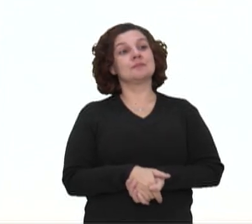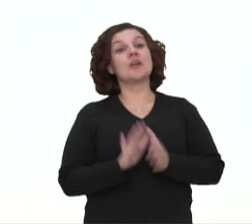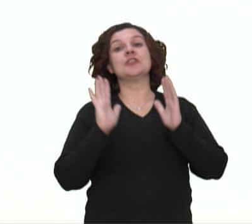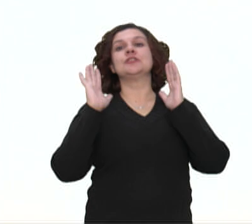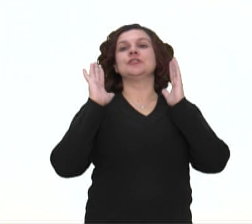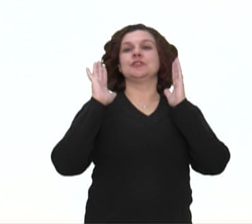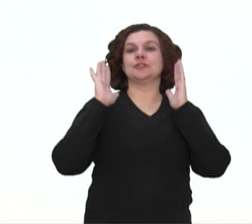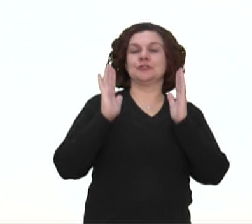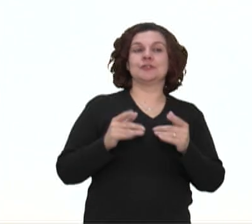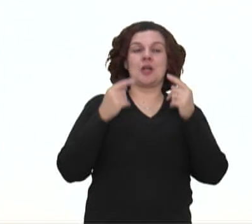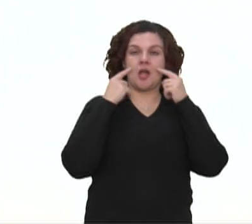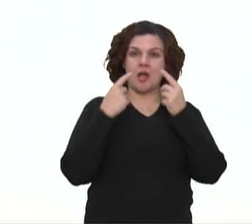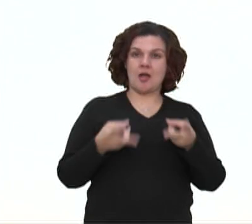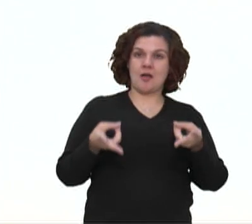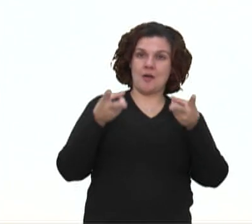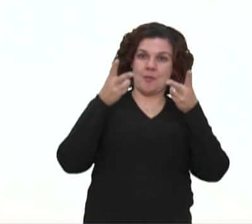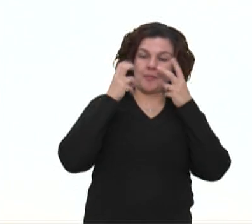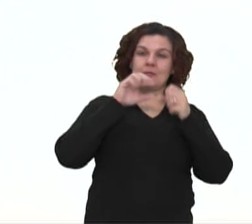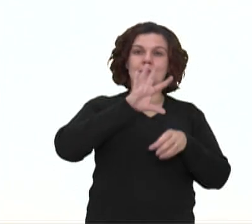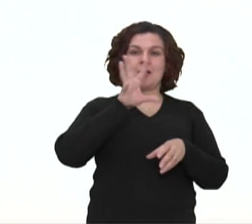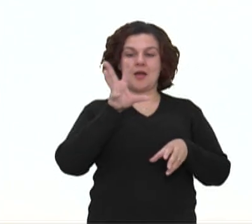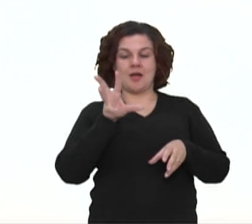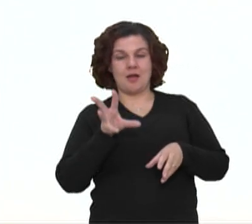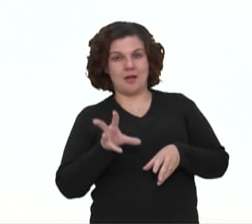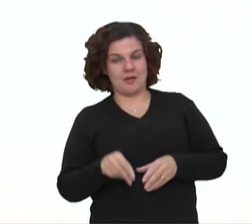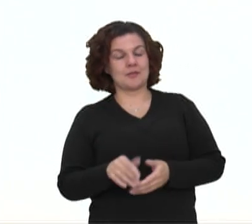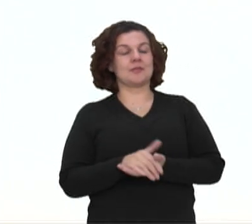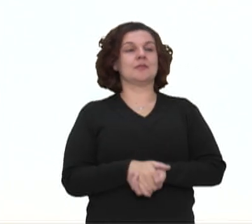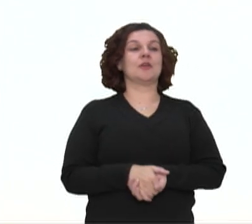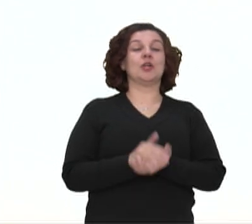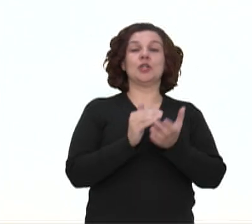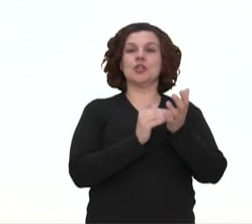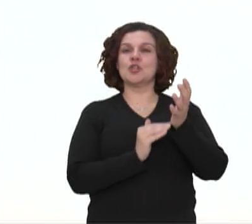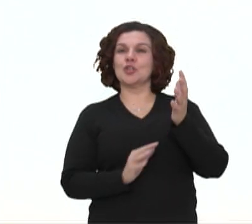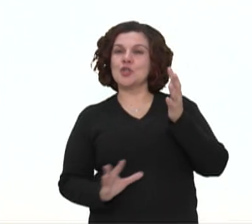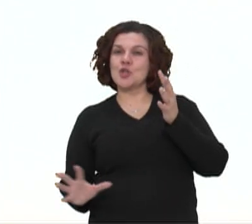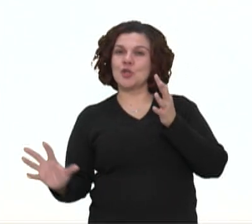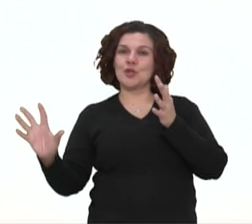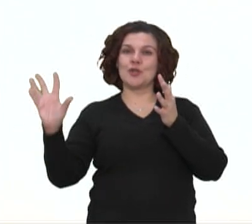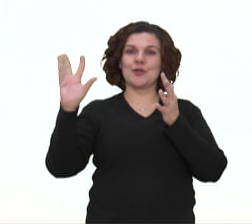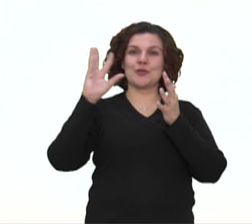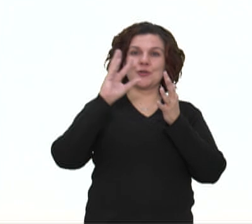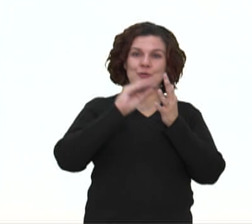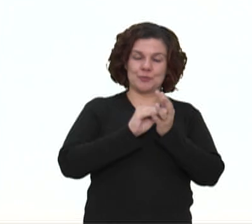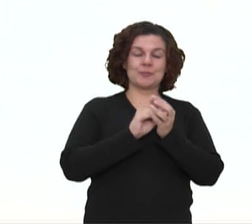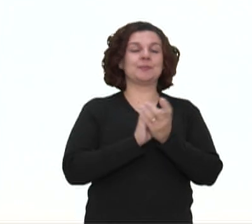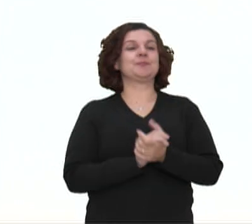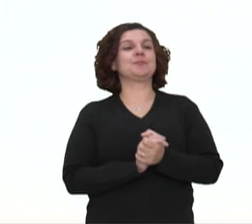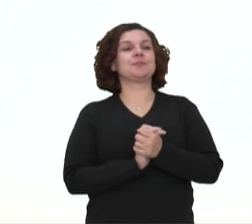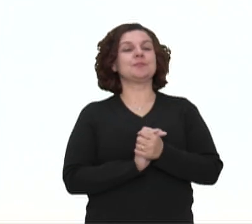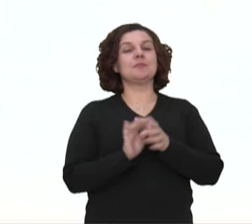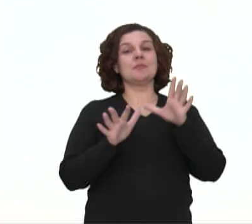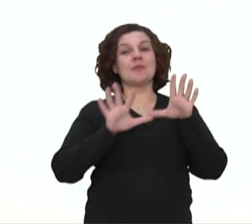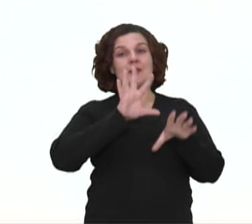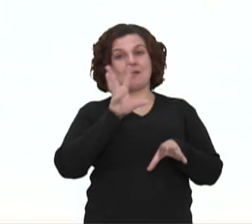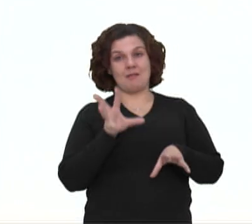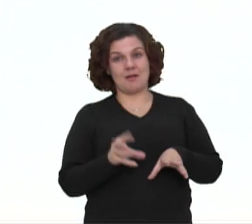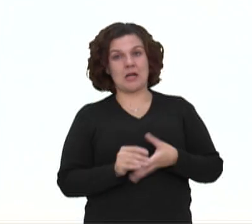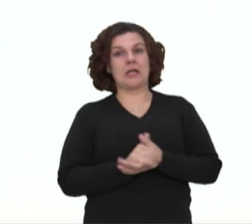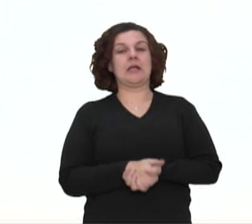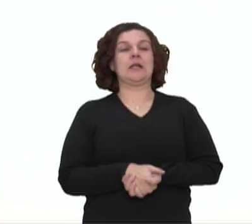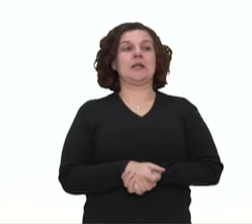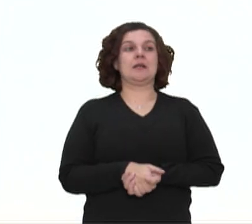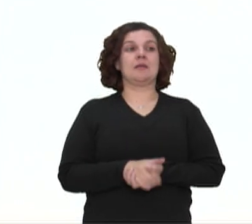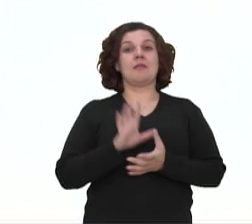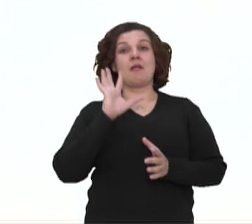aulas anteriores sobre a África, tudo isso, esse esquema, né, dentro aí do continente africano, faz com